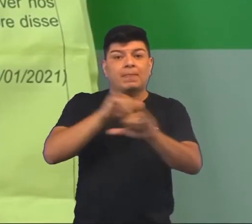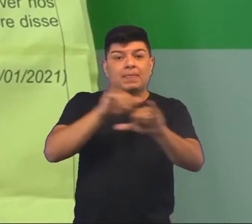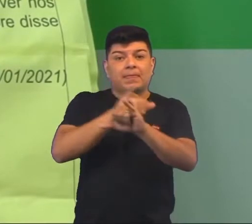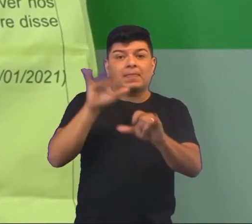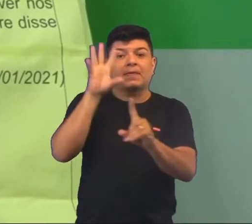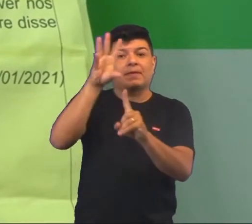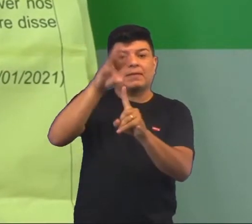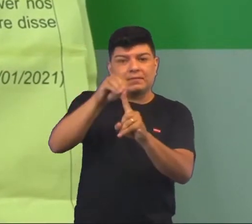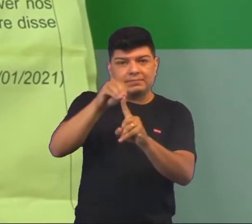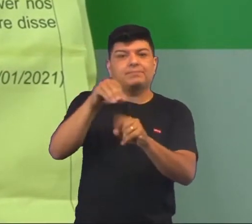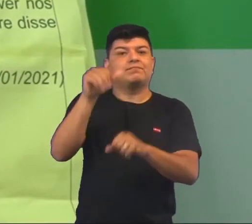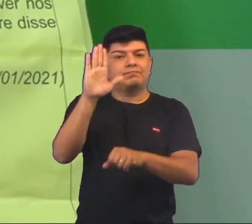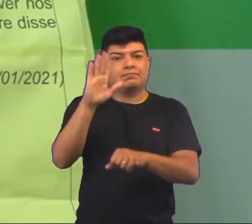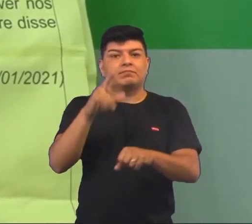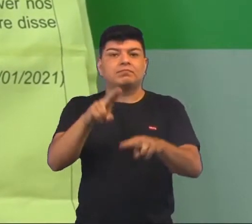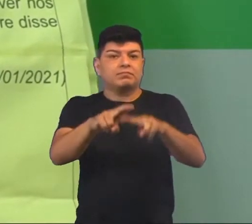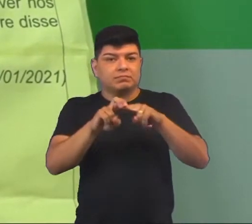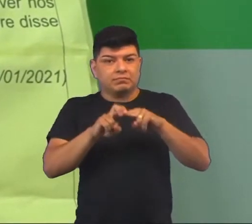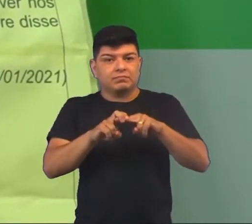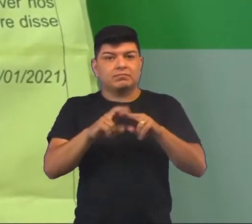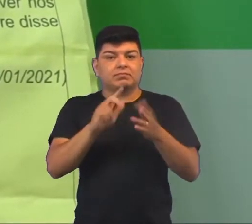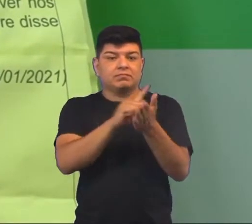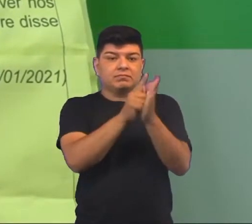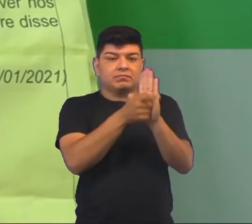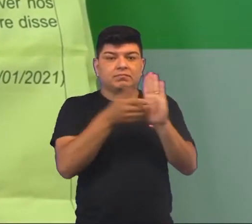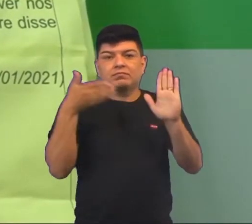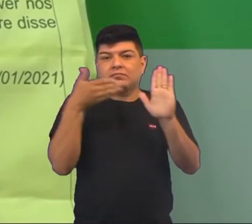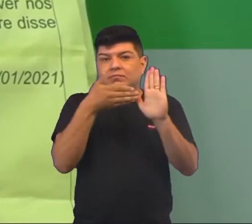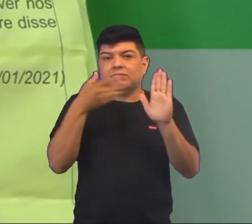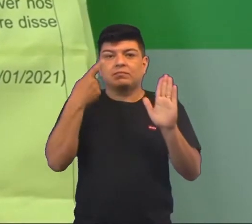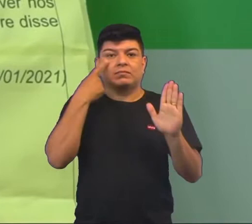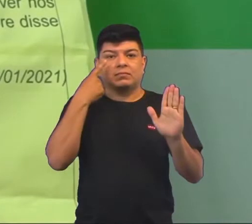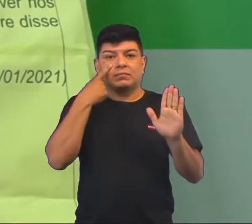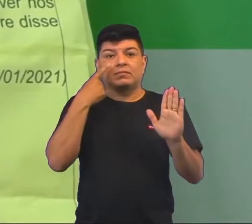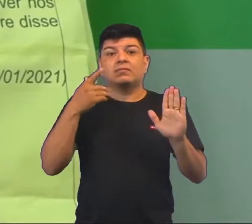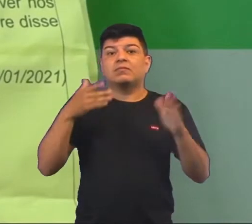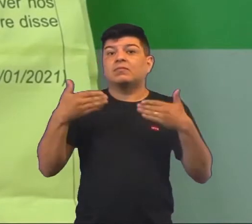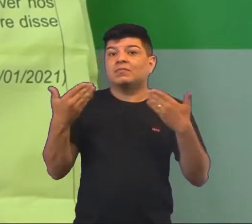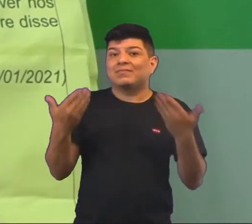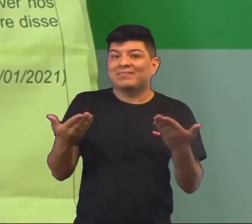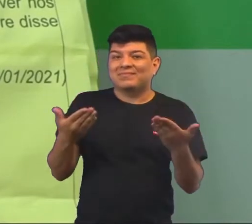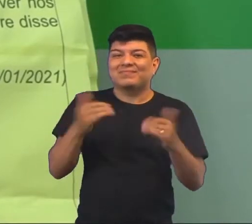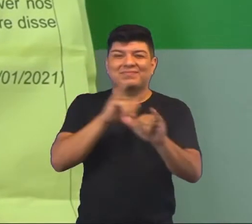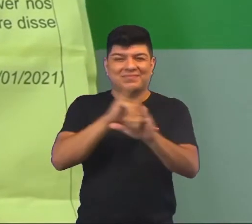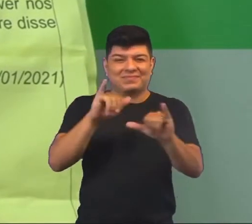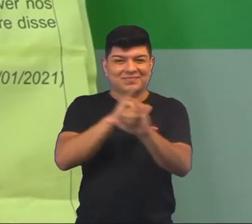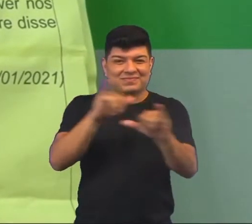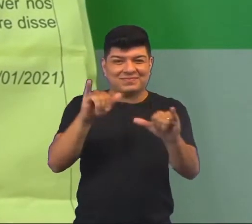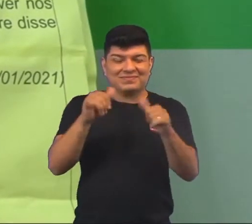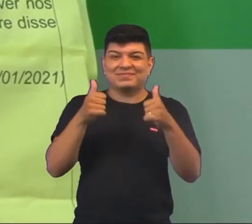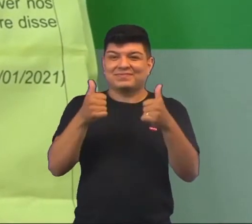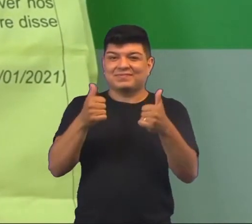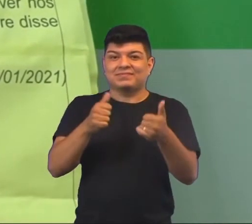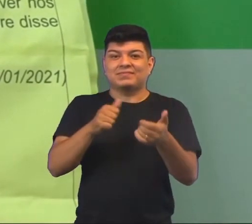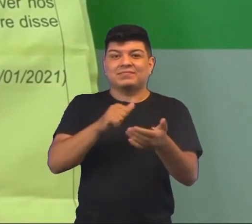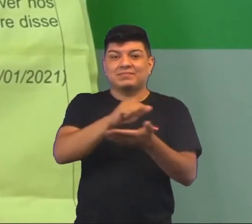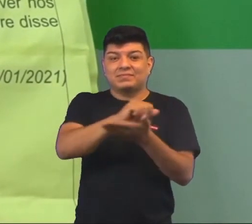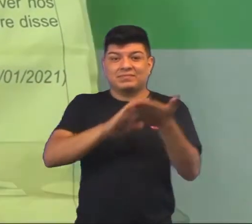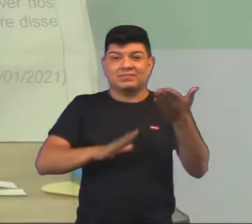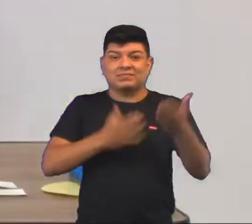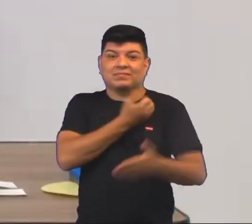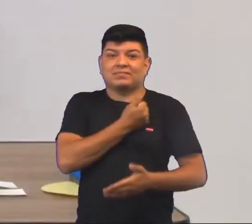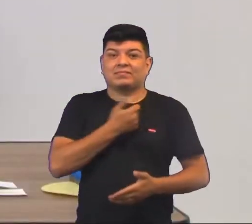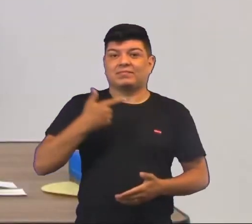mais objetiva. Então, esse gênero que nós acabamos de abordar aí, fazer a leitura, é uma notícia. Questão